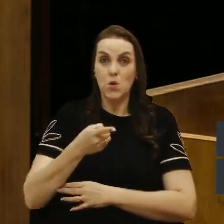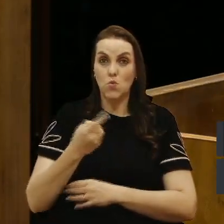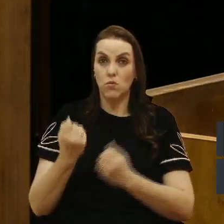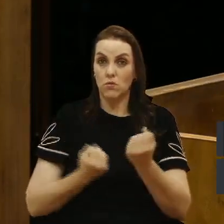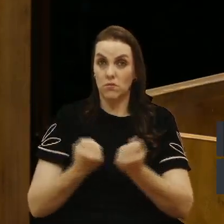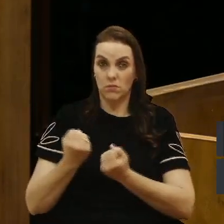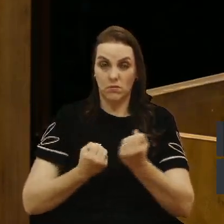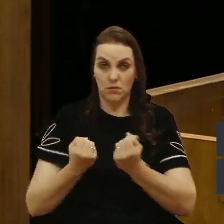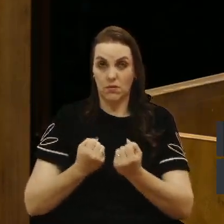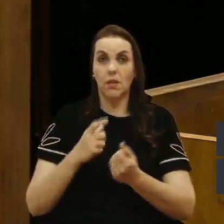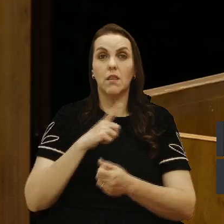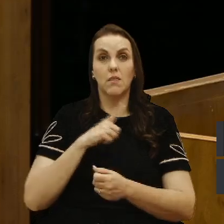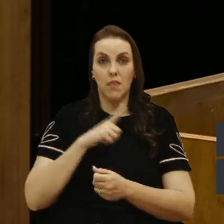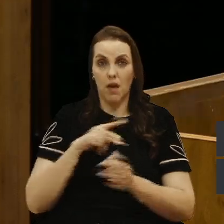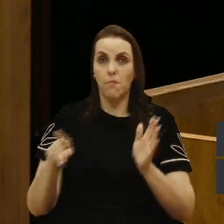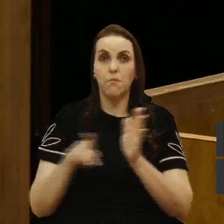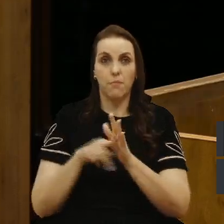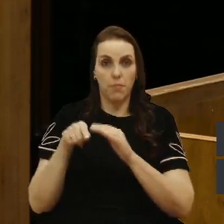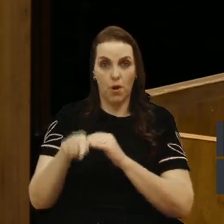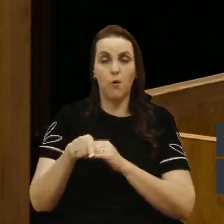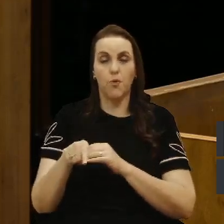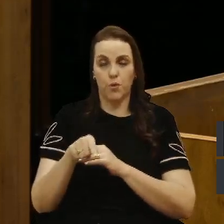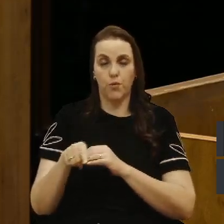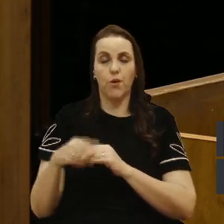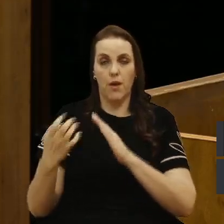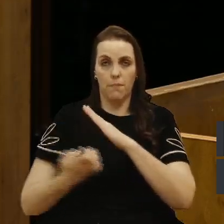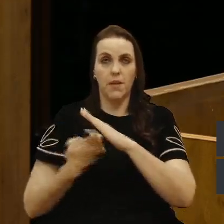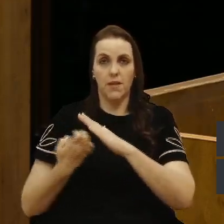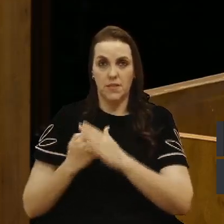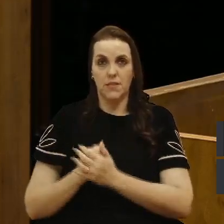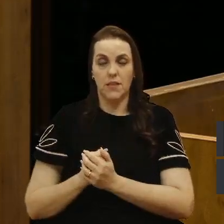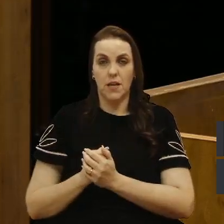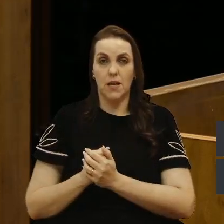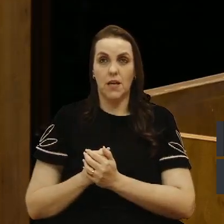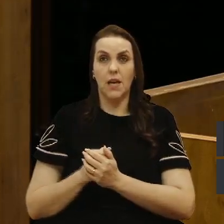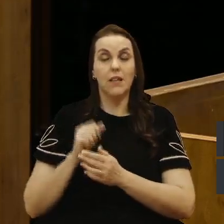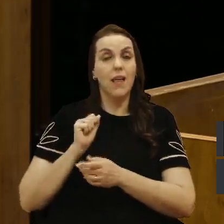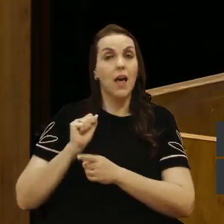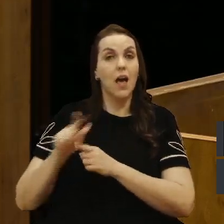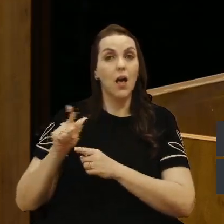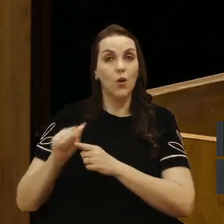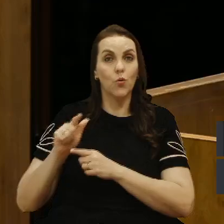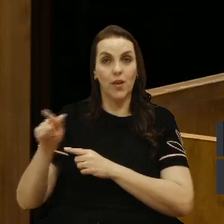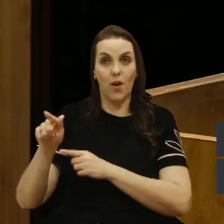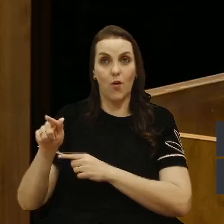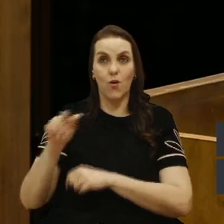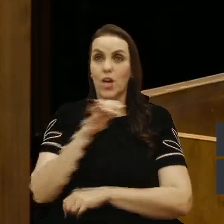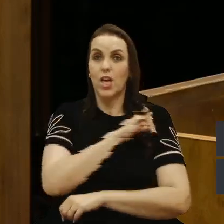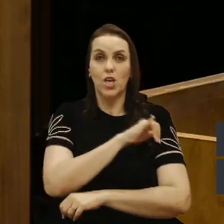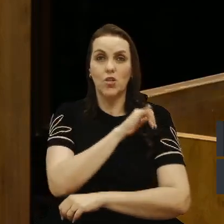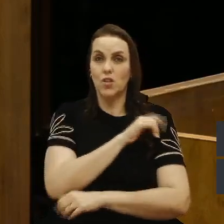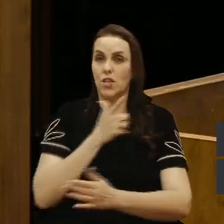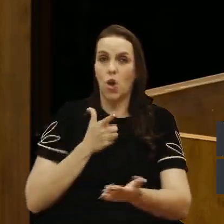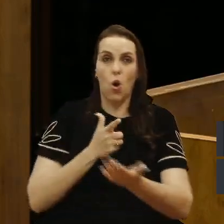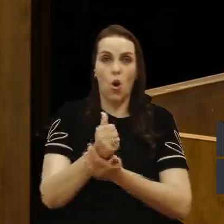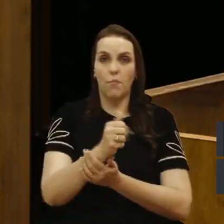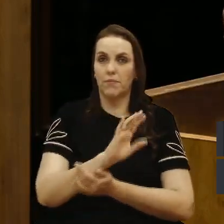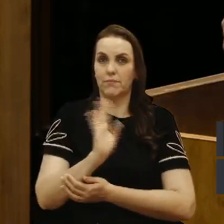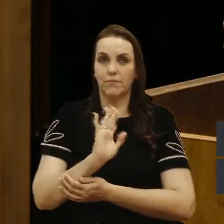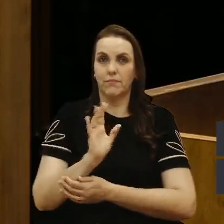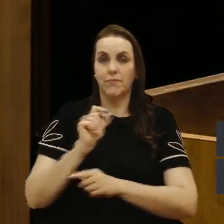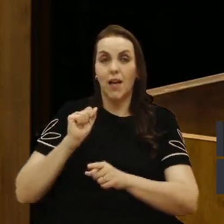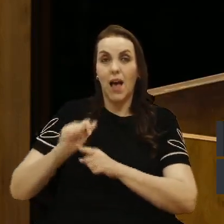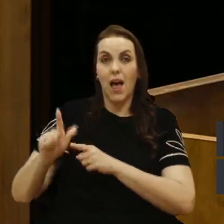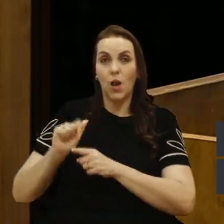a Conlurb, 1.000 veículos. Esses veículos são locados. No Rio de Janeiro não se fala de comprar veículo, se loca